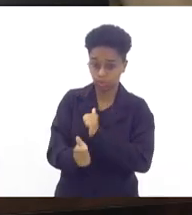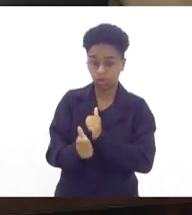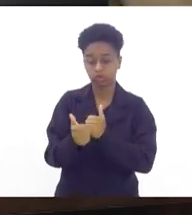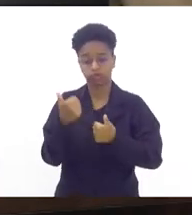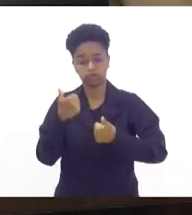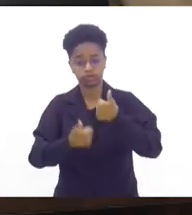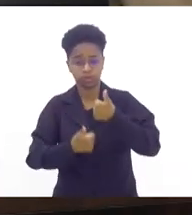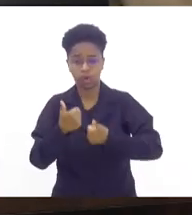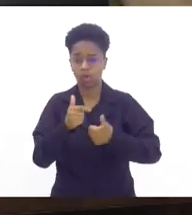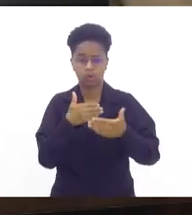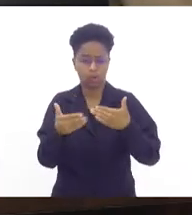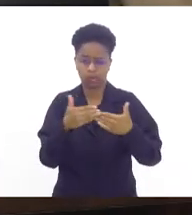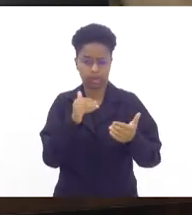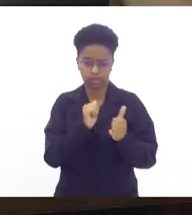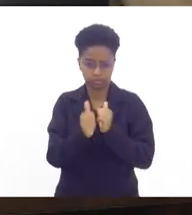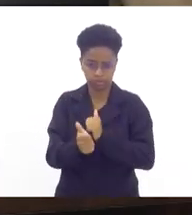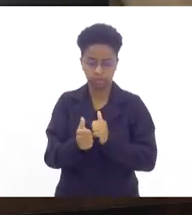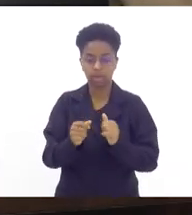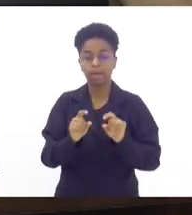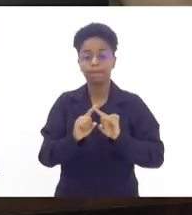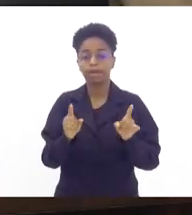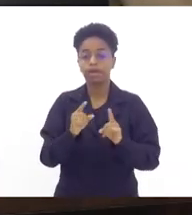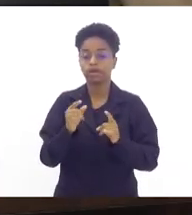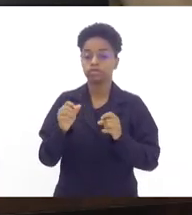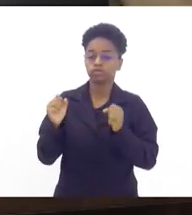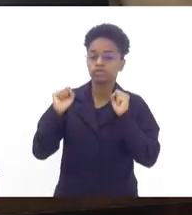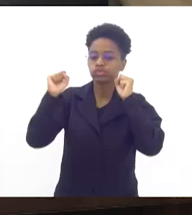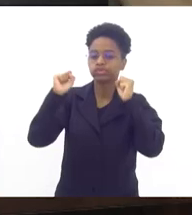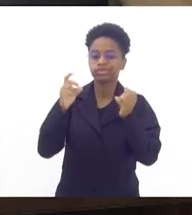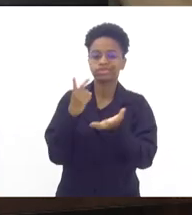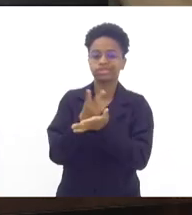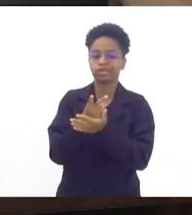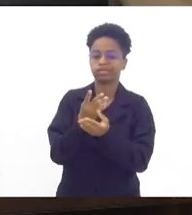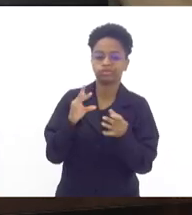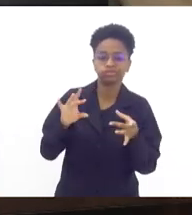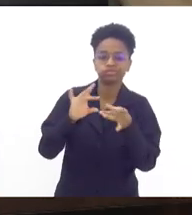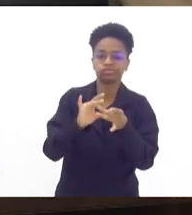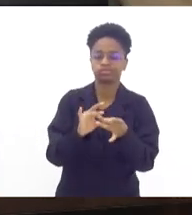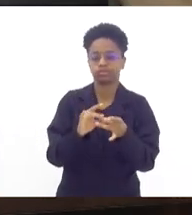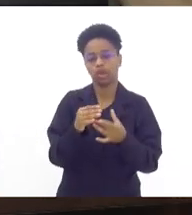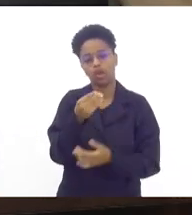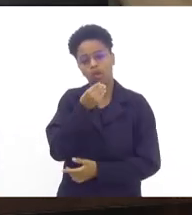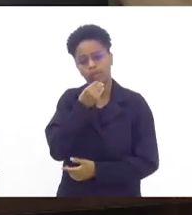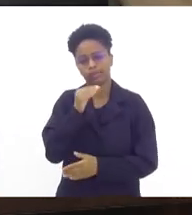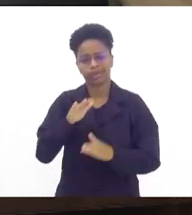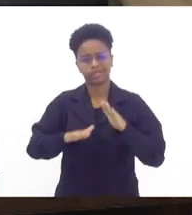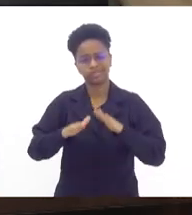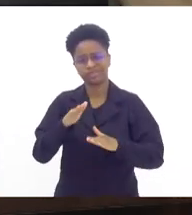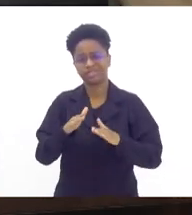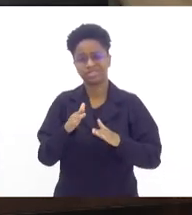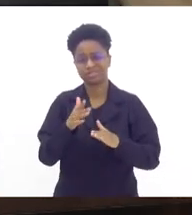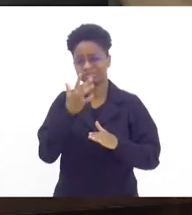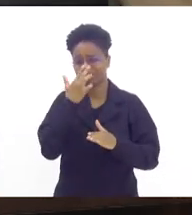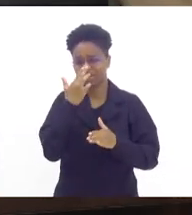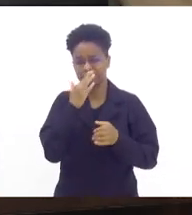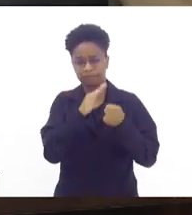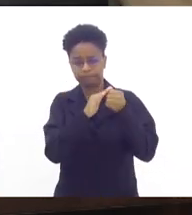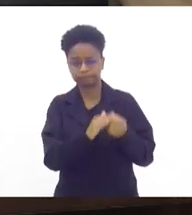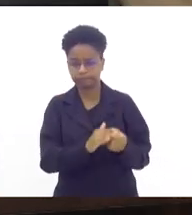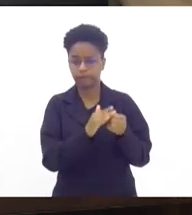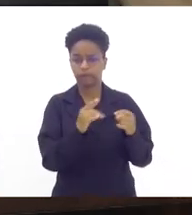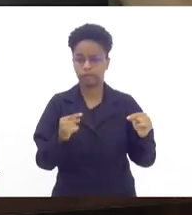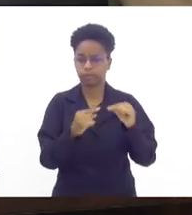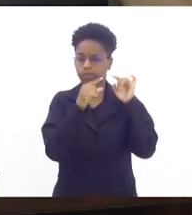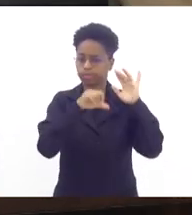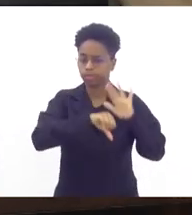de qualquer outro esporte as torcidas insistam envolvidas né claro muita das vezes muito criminalizadas por eu